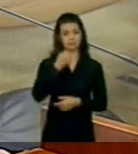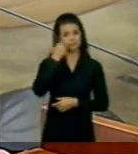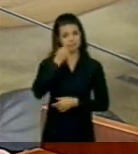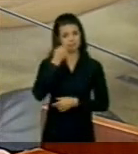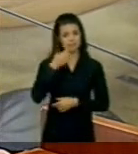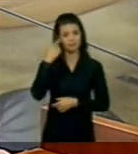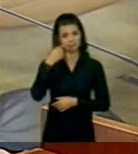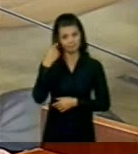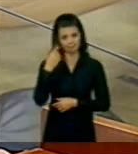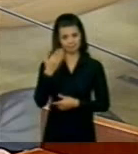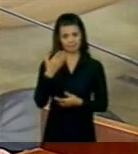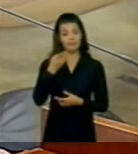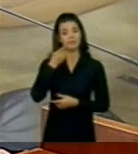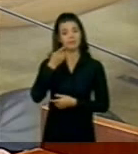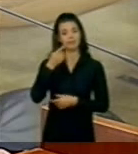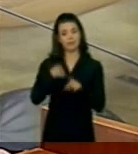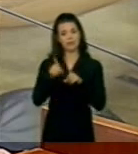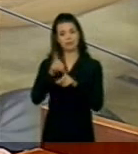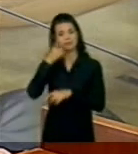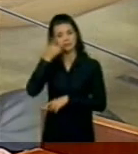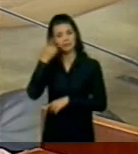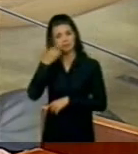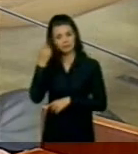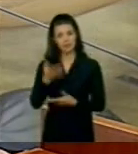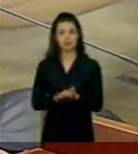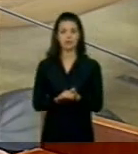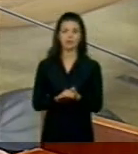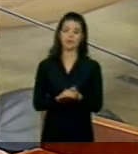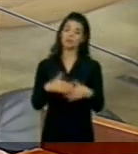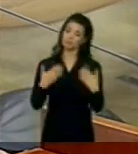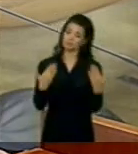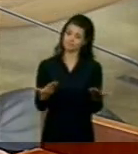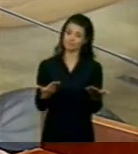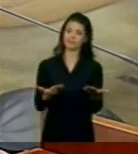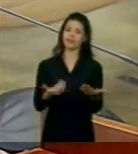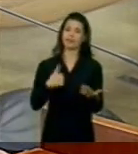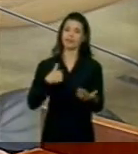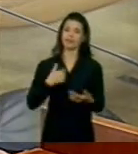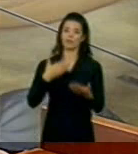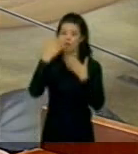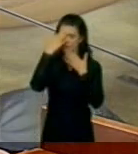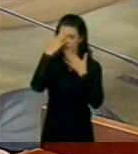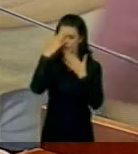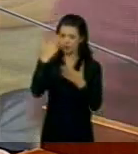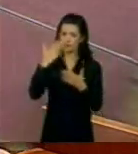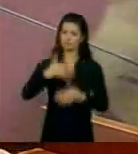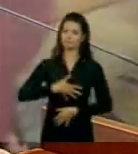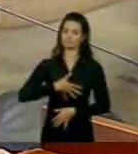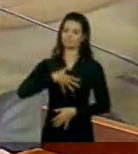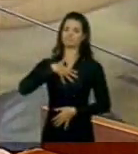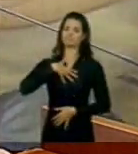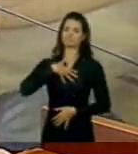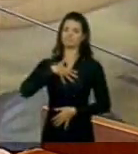não poderia deixar de registrar a honra e a gratidão e que a atenção de Vossas Excelências me